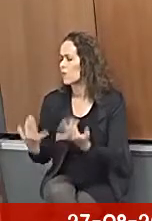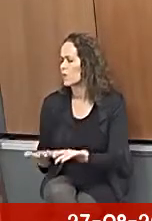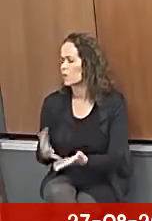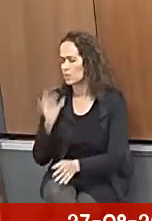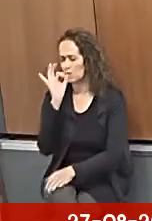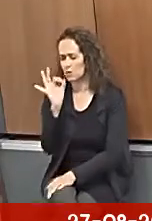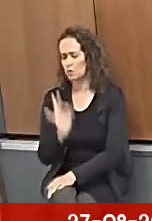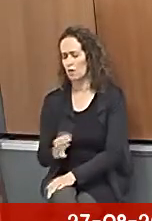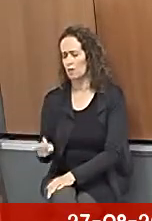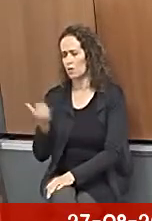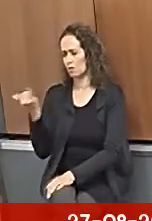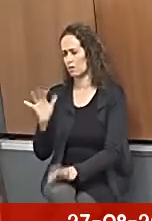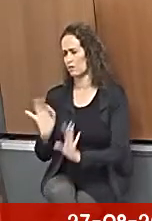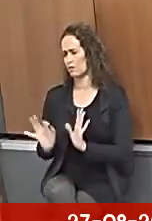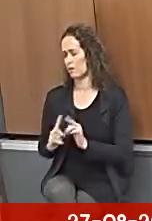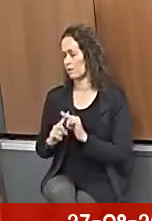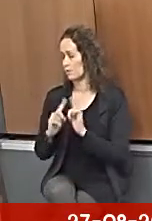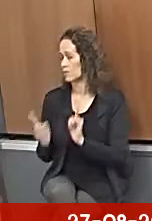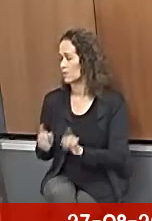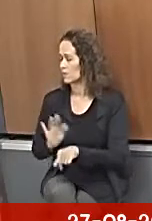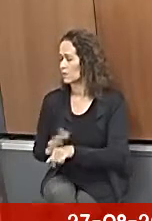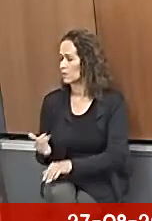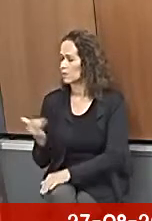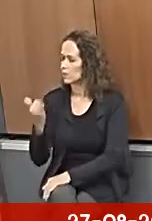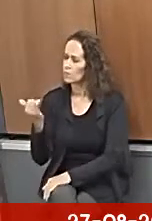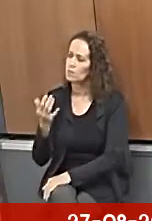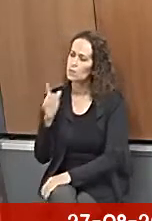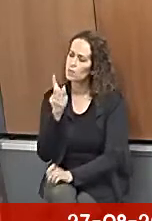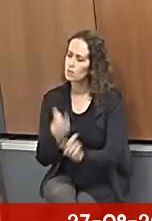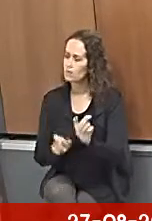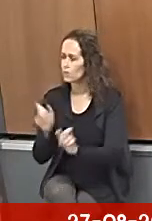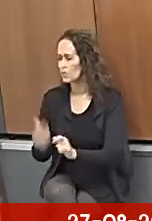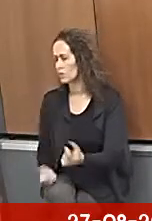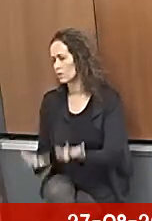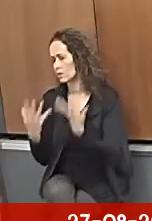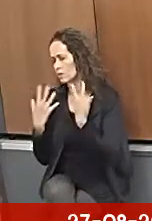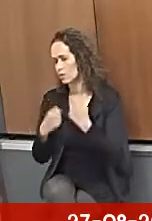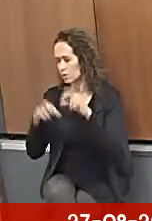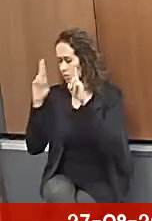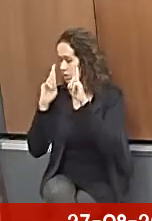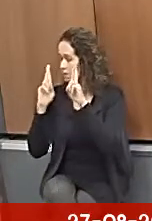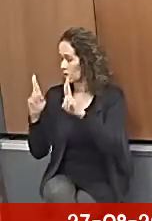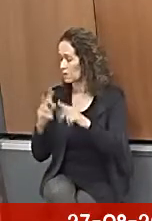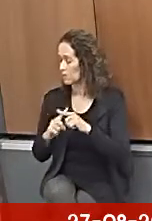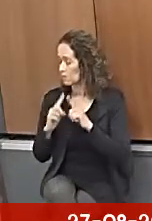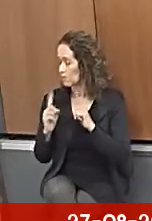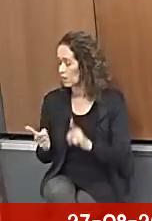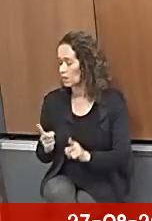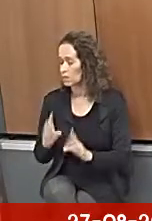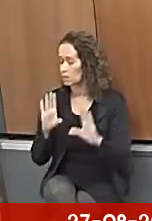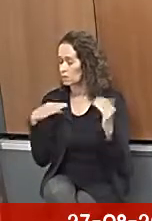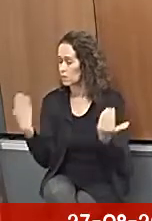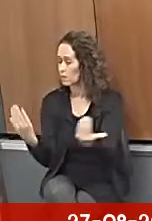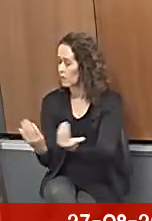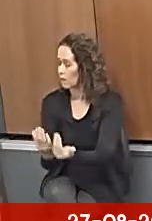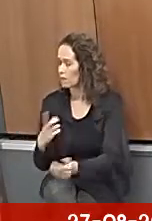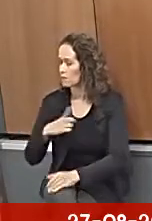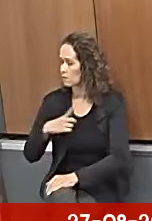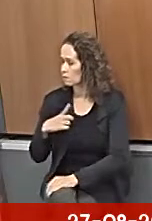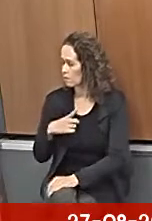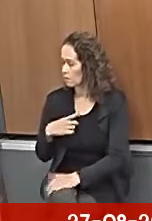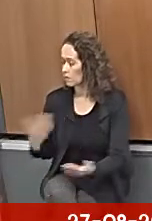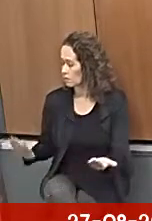importa mais importa que as pessoas sejam recebidos com respeito mas só por uma questão técnica eu quero dizer que o mineirão possui atualmente uma capacidade